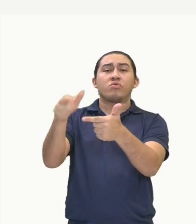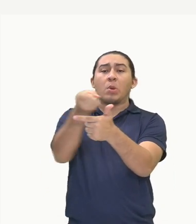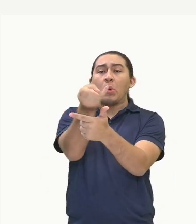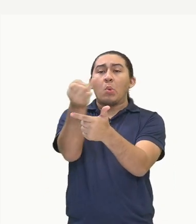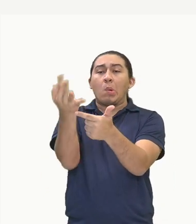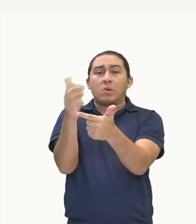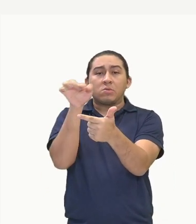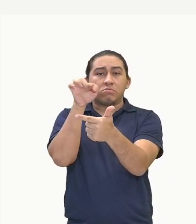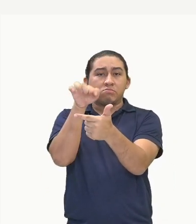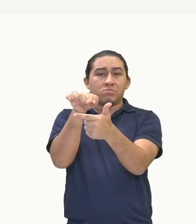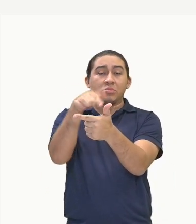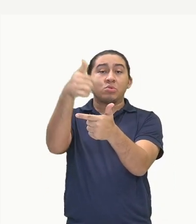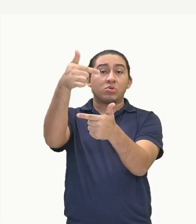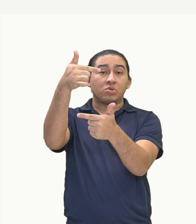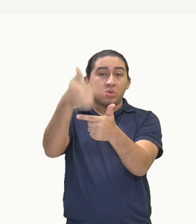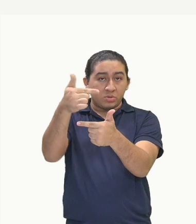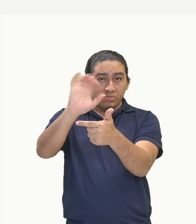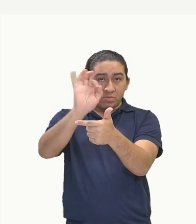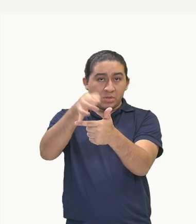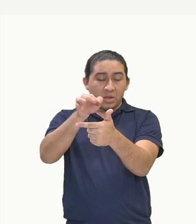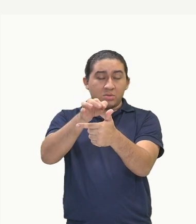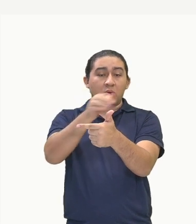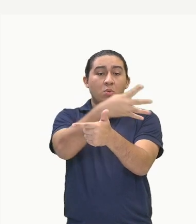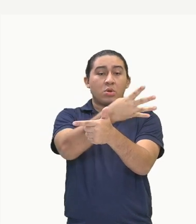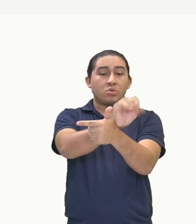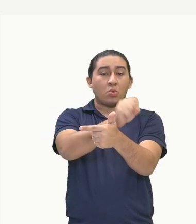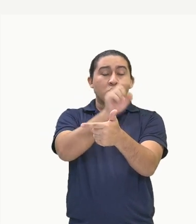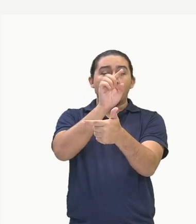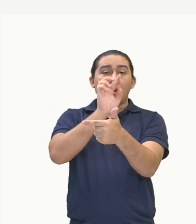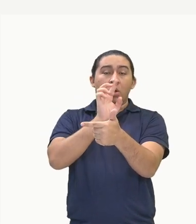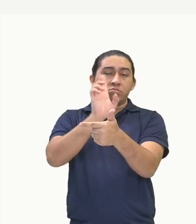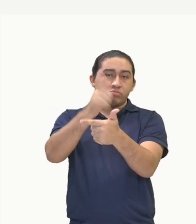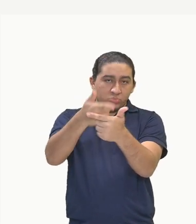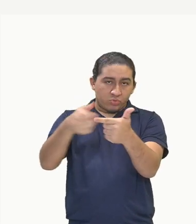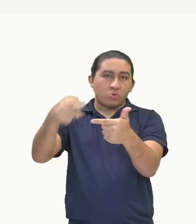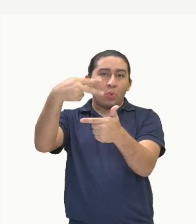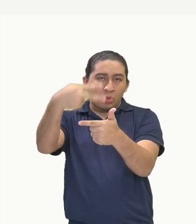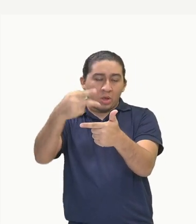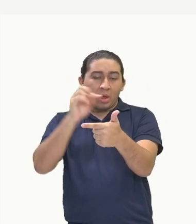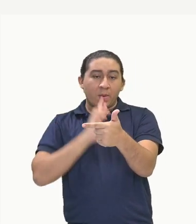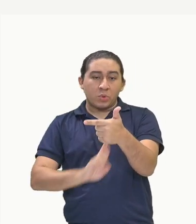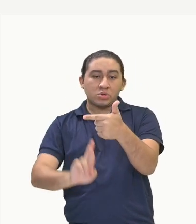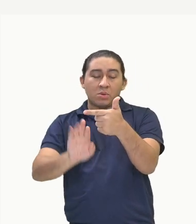quanto? Por 2. Simplificando por 2 novamente,